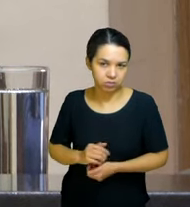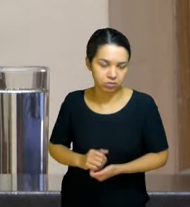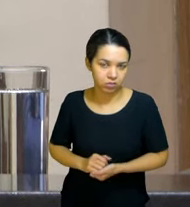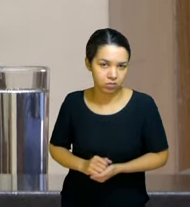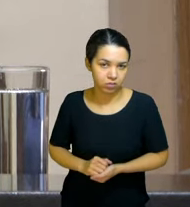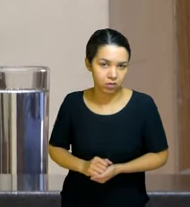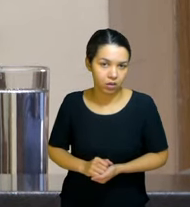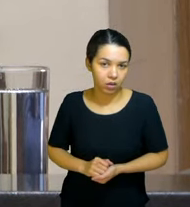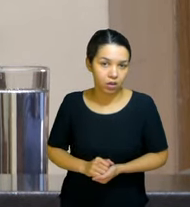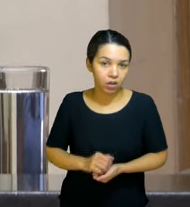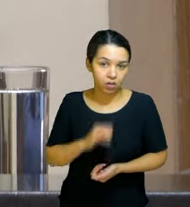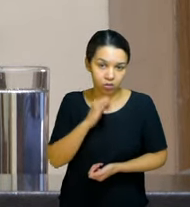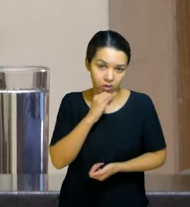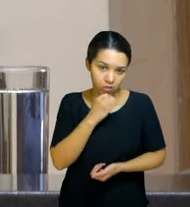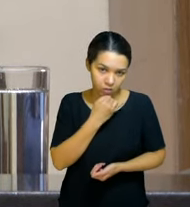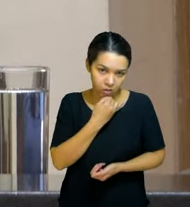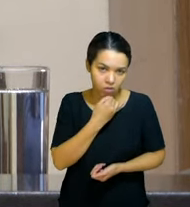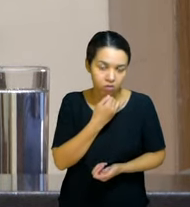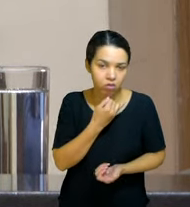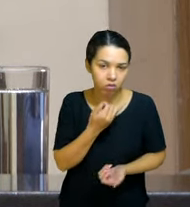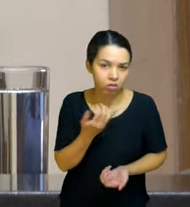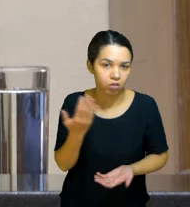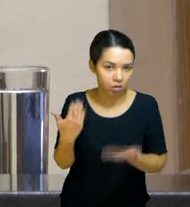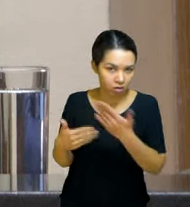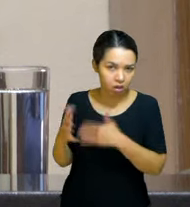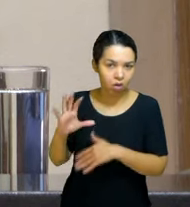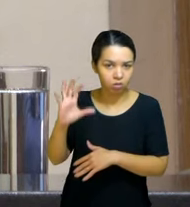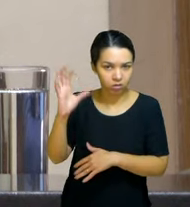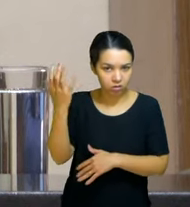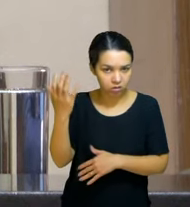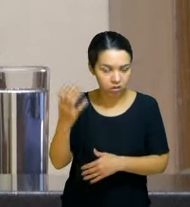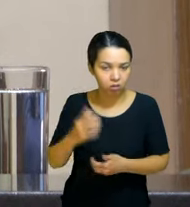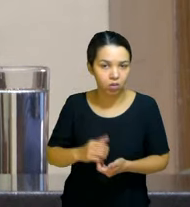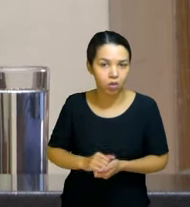Infelizmente, a pandemia, como disse o deputado Fernando Crelli,